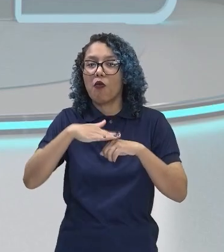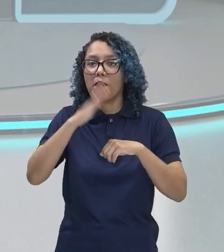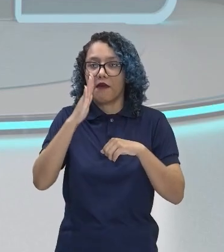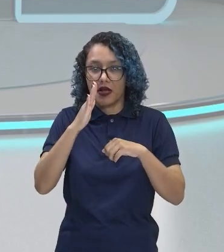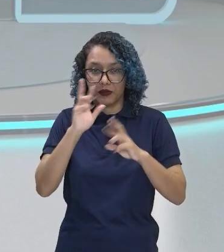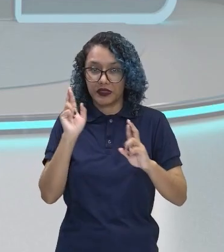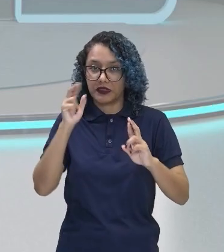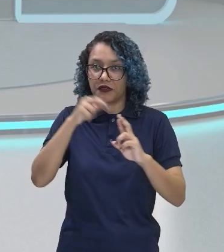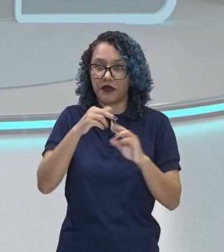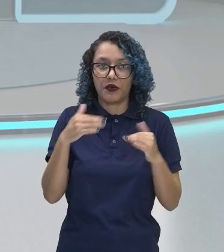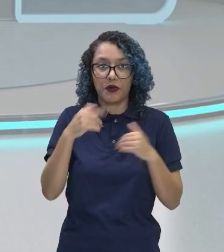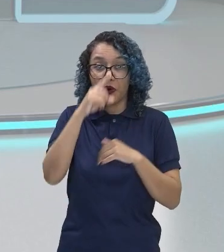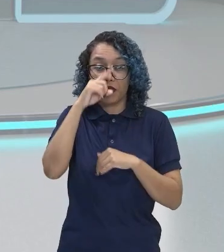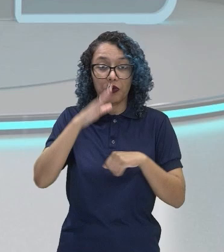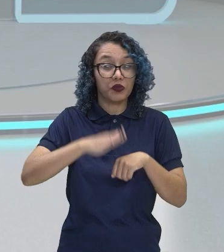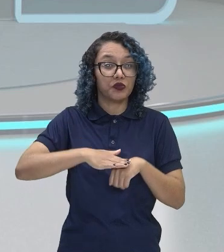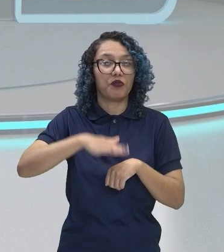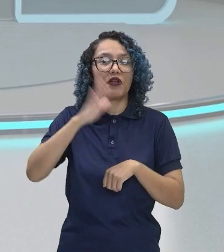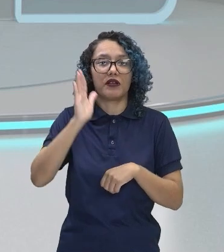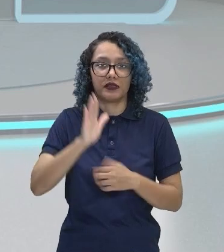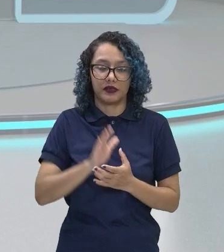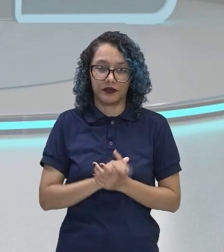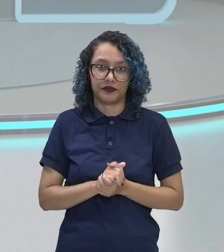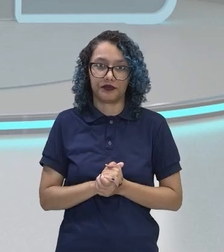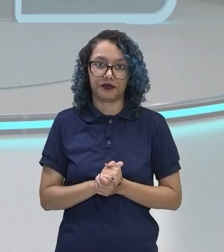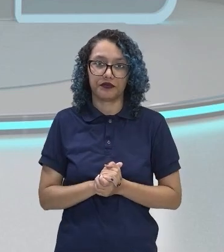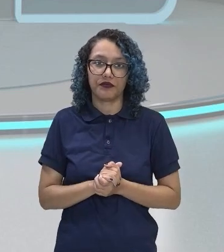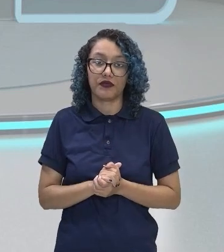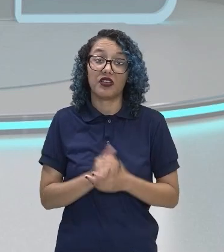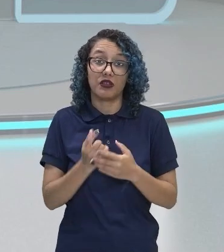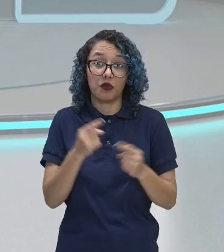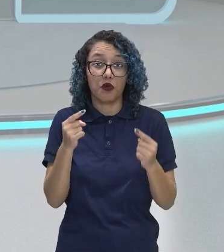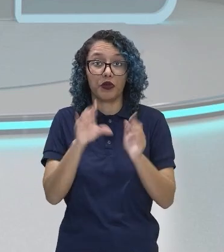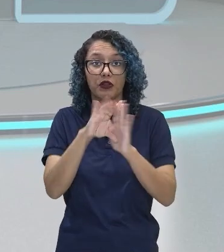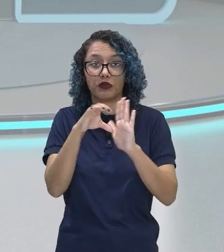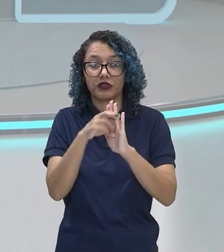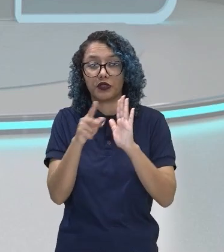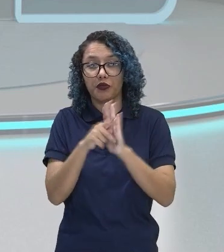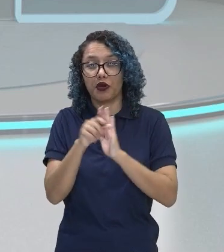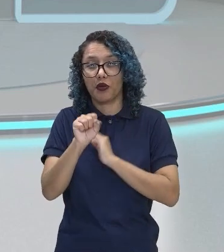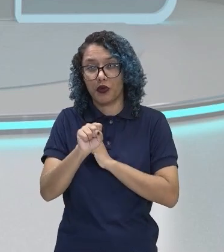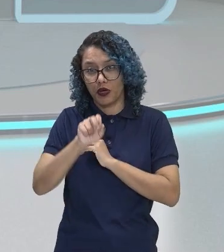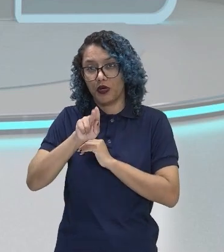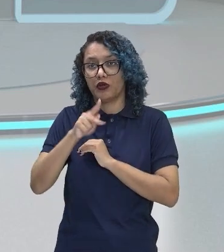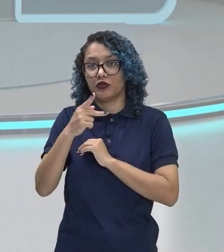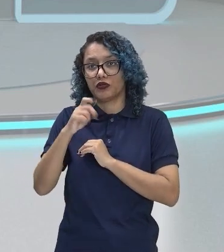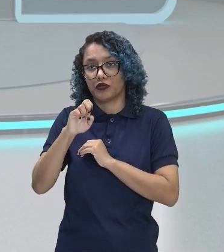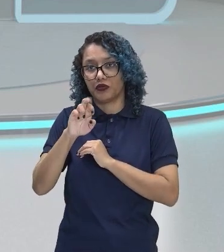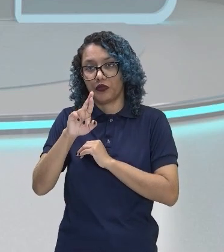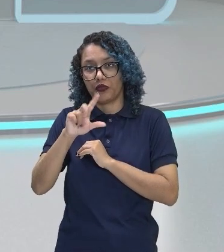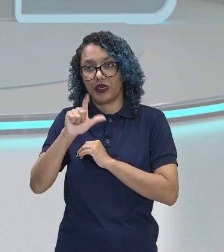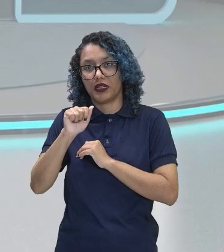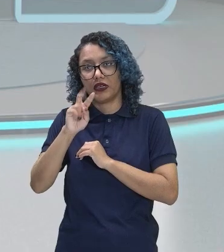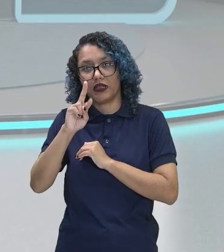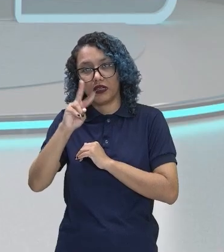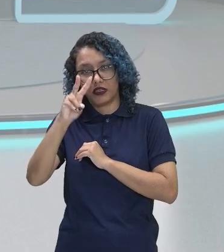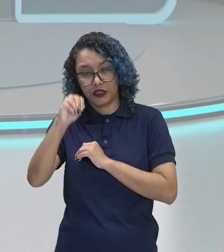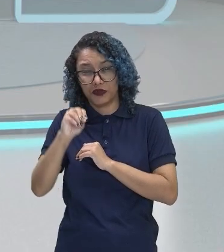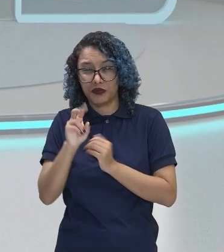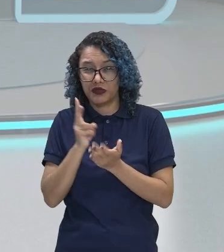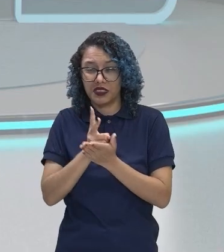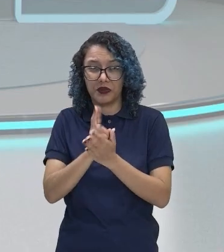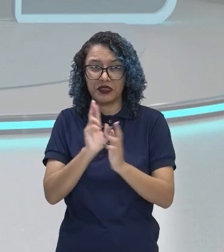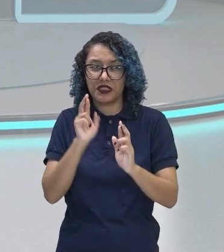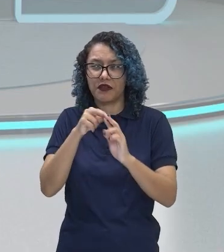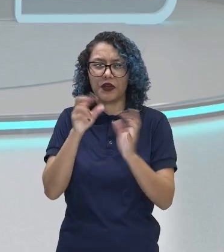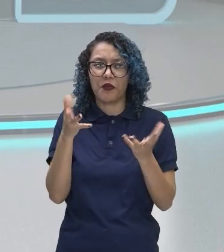mais perigoso, tá certo? Então, superlativo sempre vai trazer essa ideia de extremo, uma